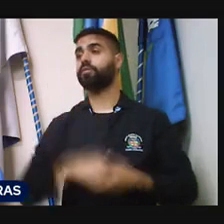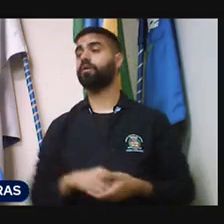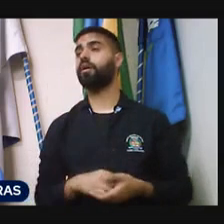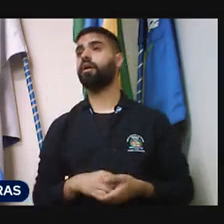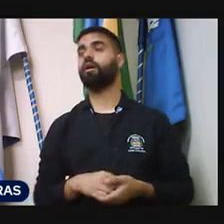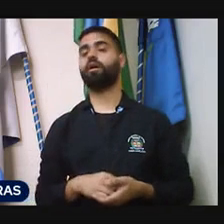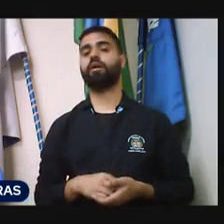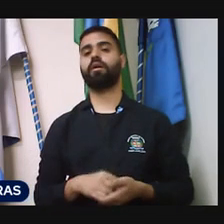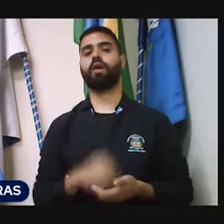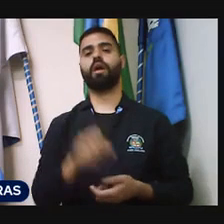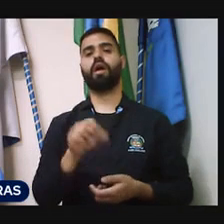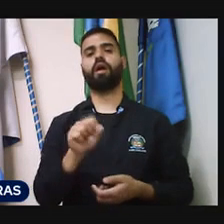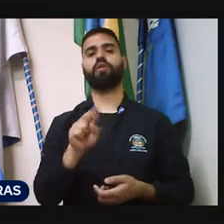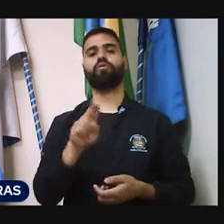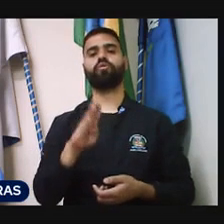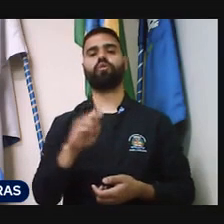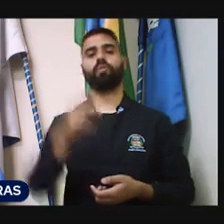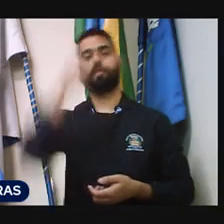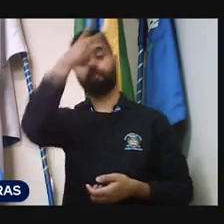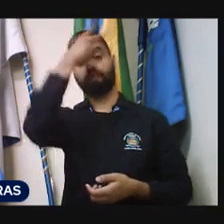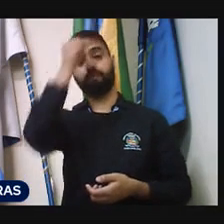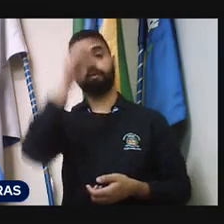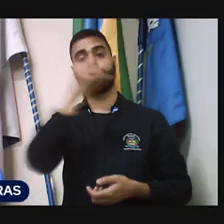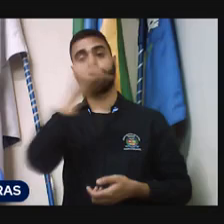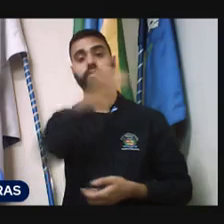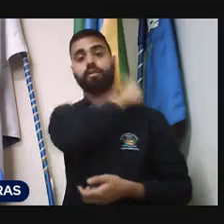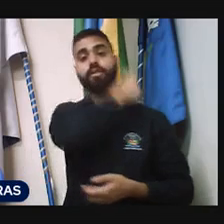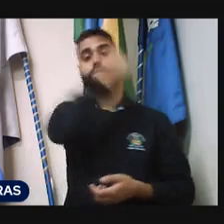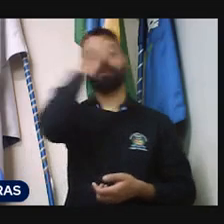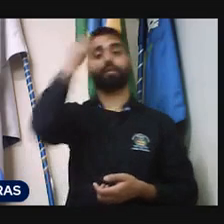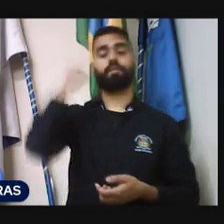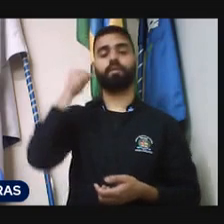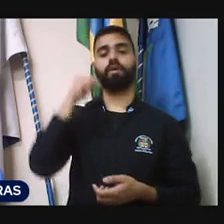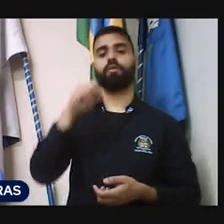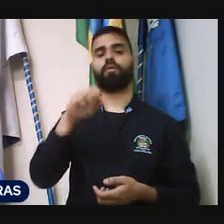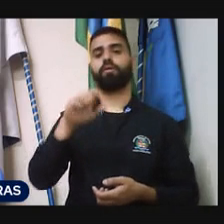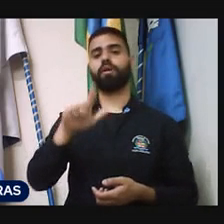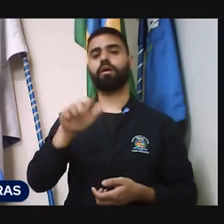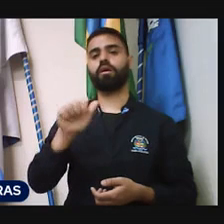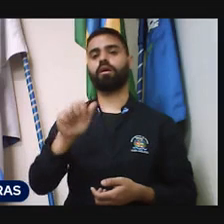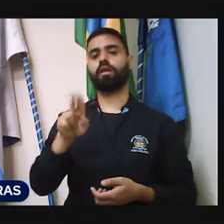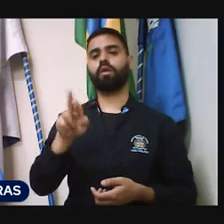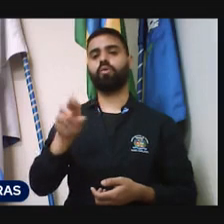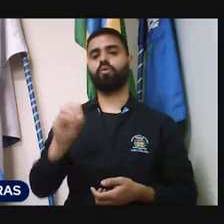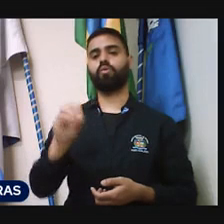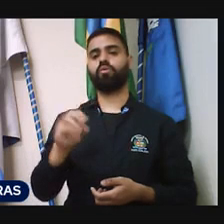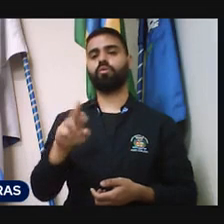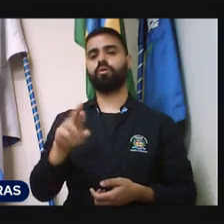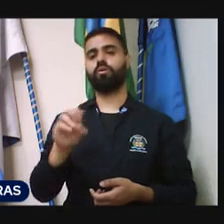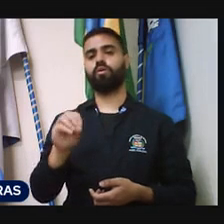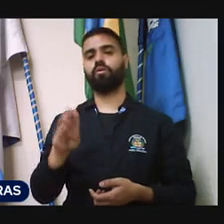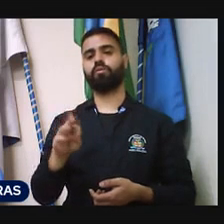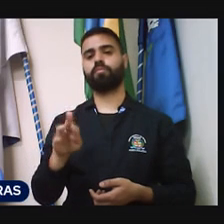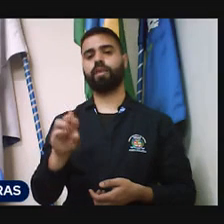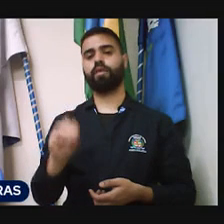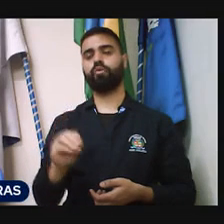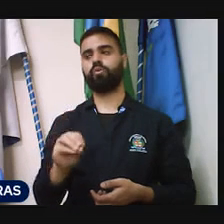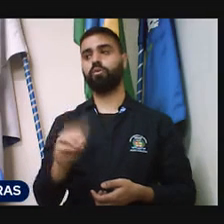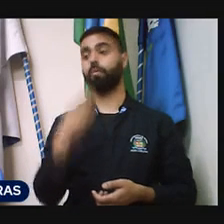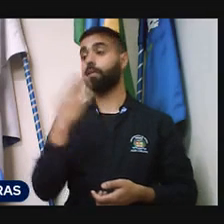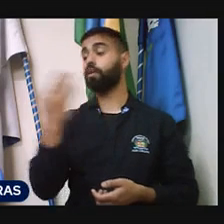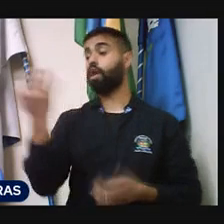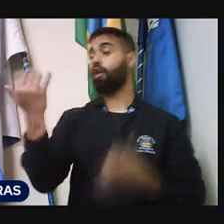ao subprefeito de Santa Isabel do Rio Preto senhor Lauro Roberto dos Santos solicitando